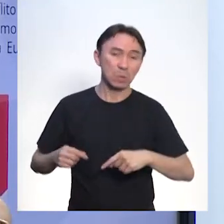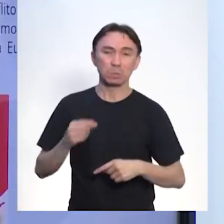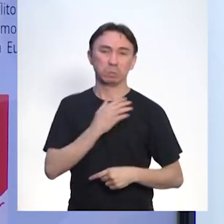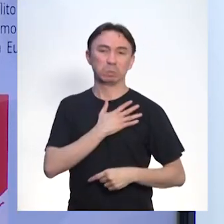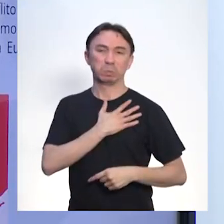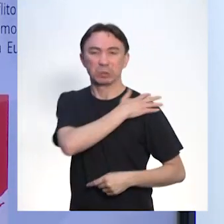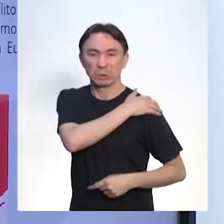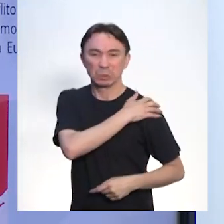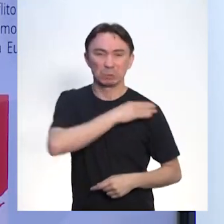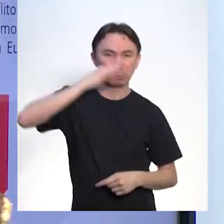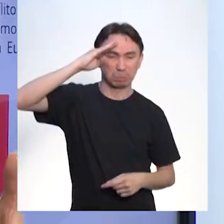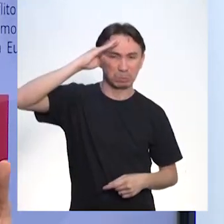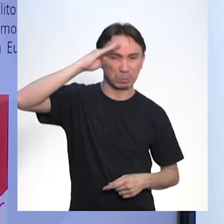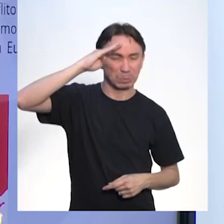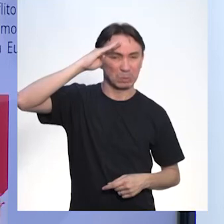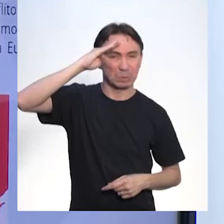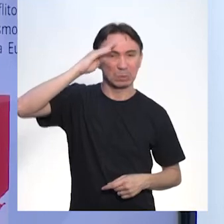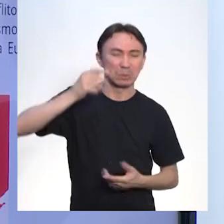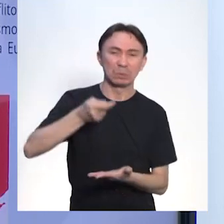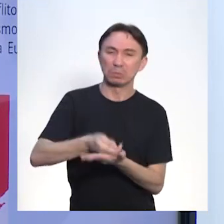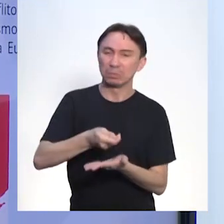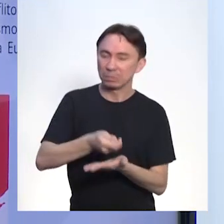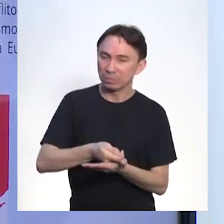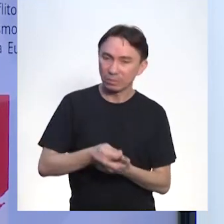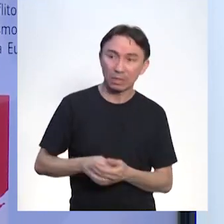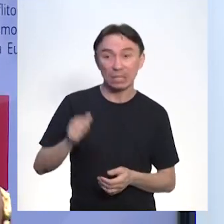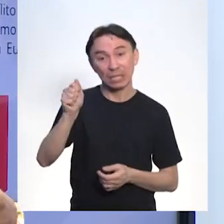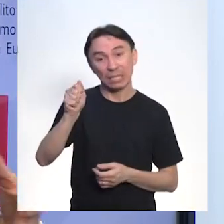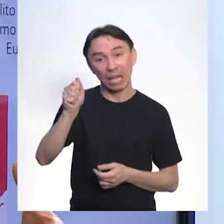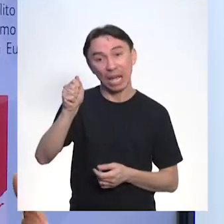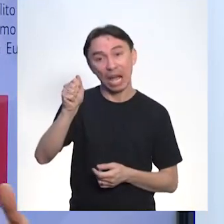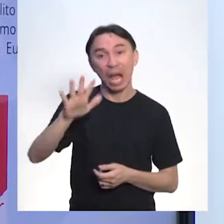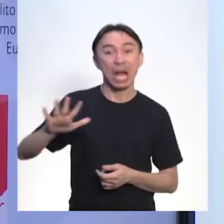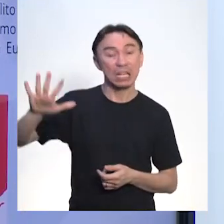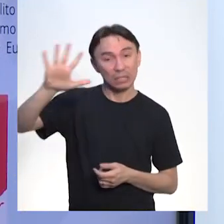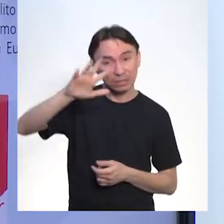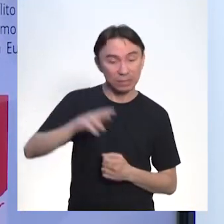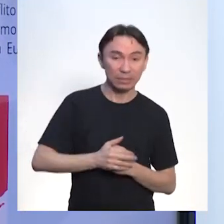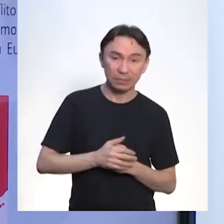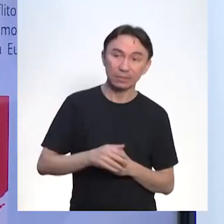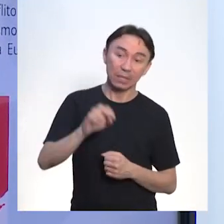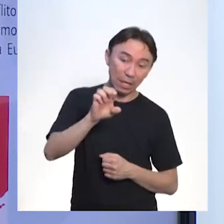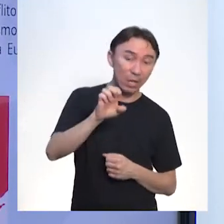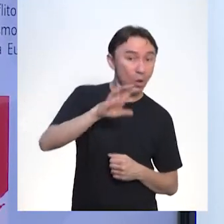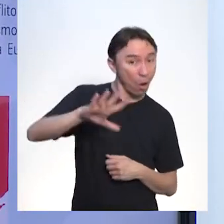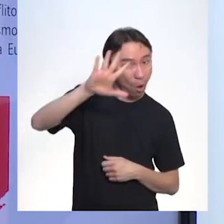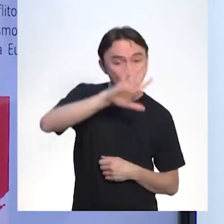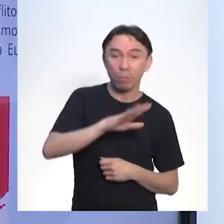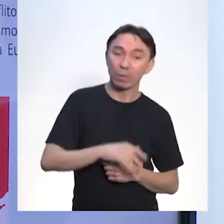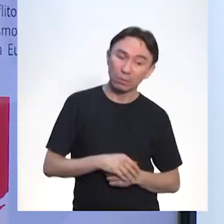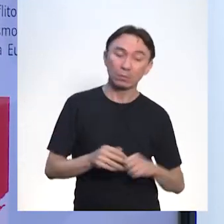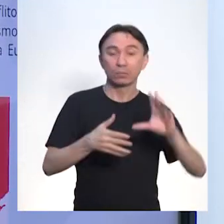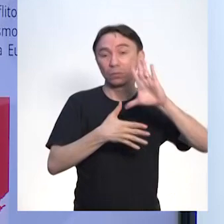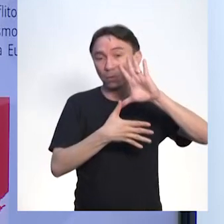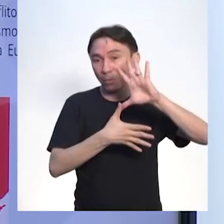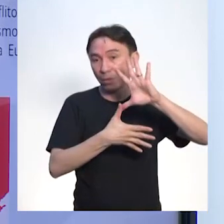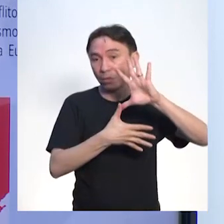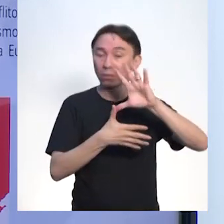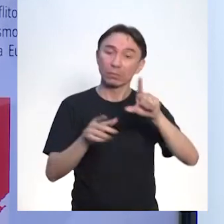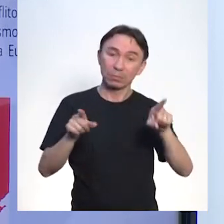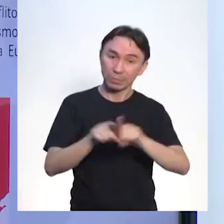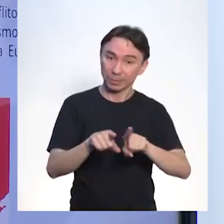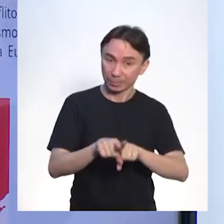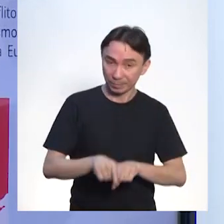na Ásia, na América e na Europa. Agora nós iremos aprofundar e vamos entender como